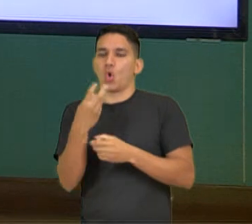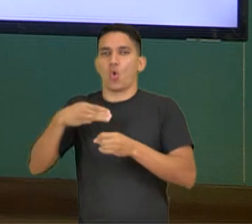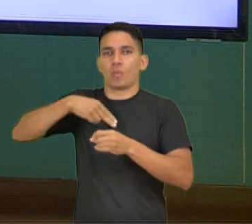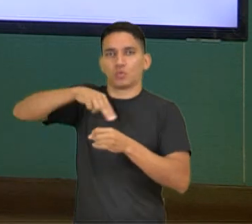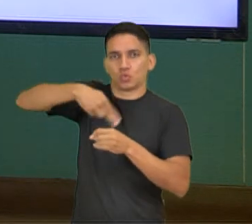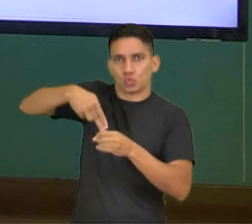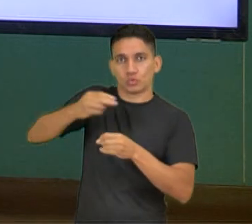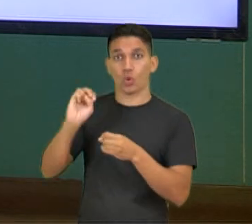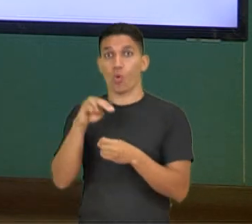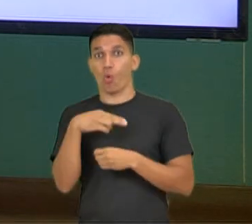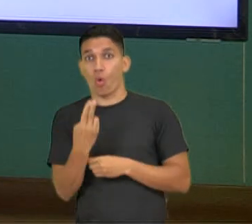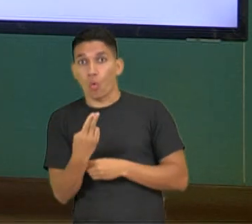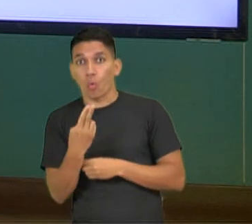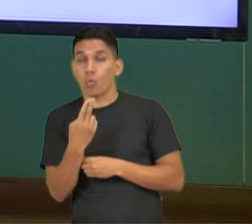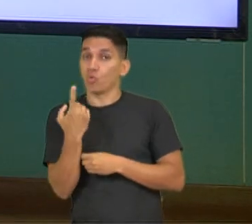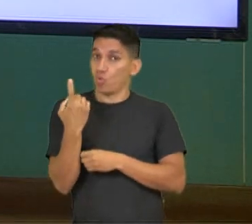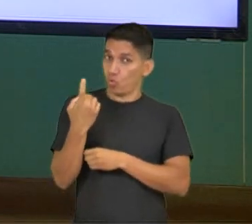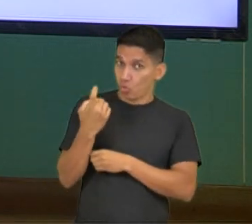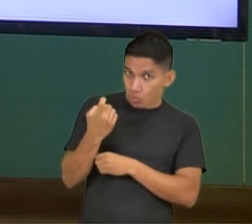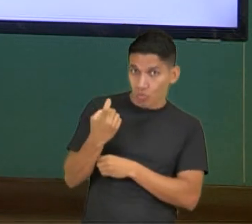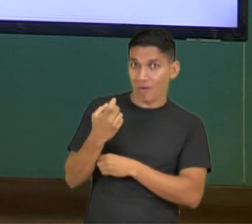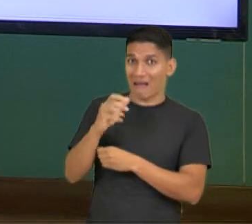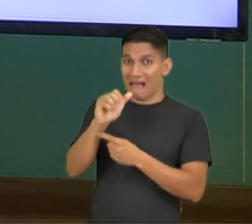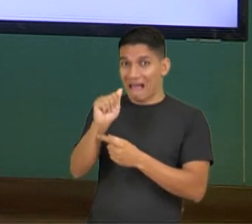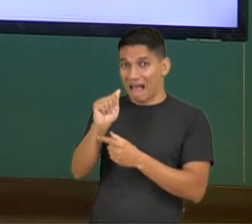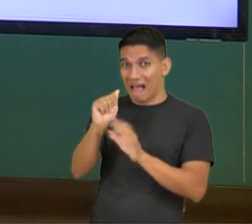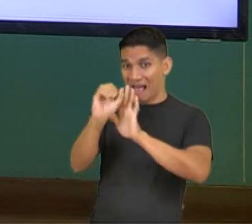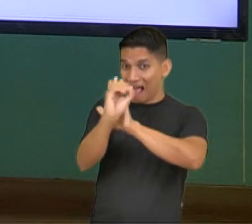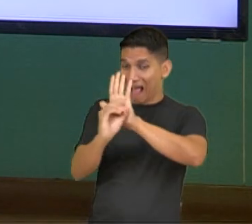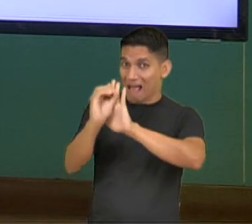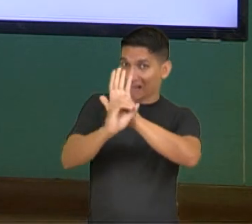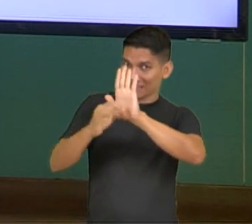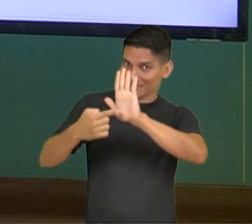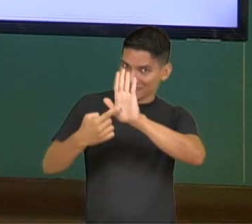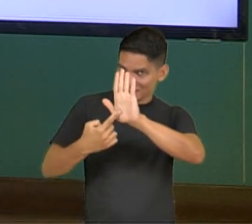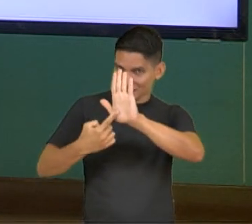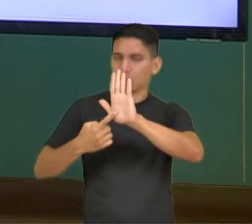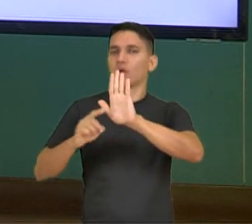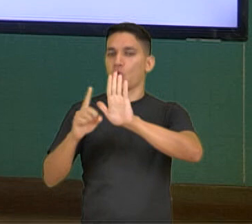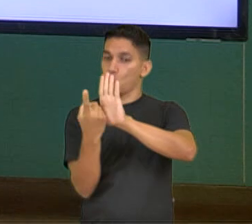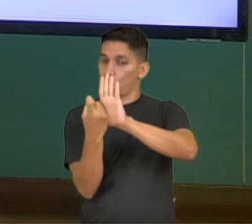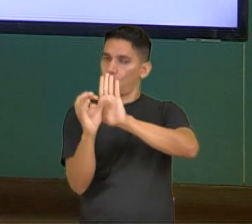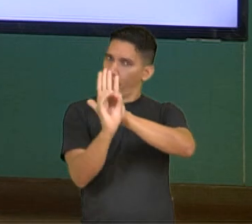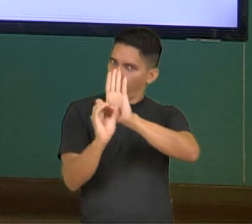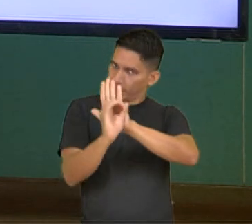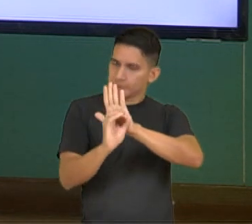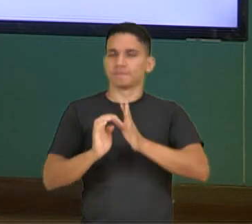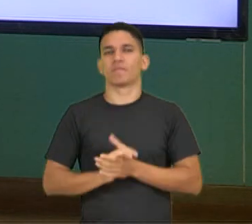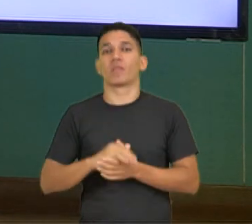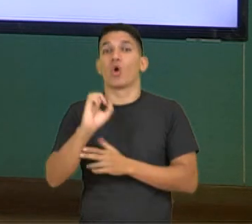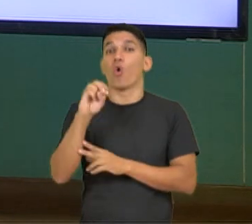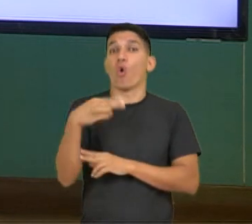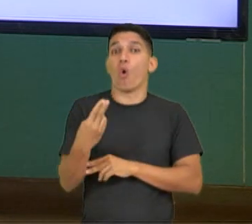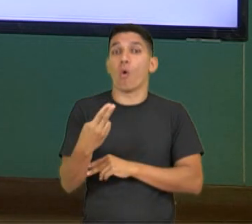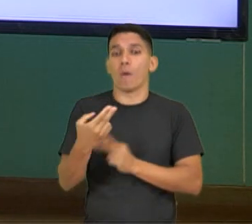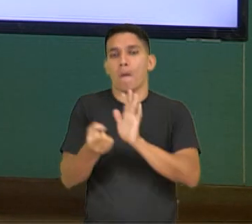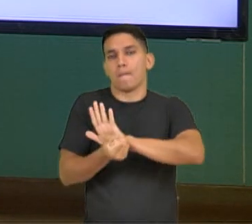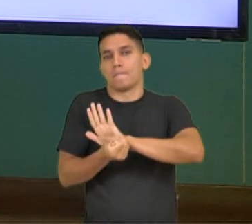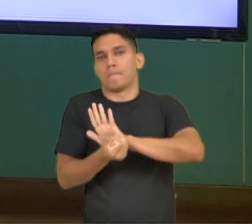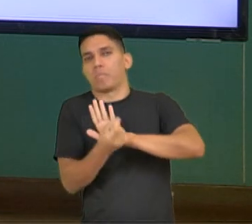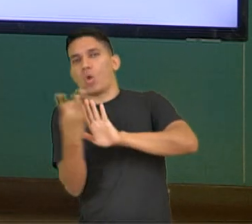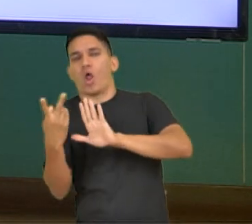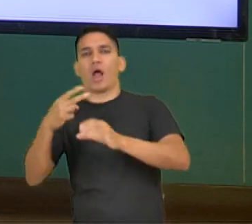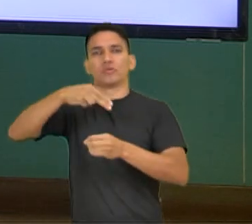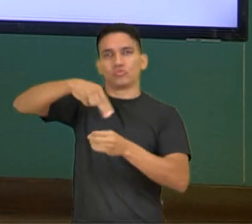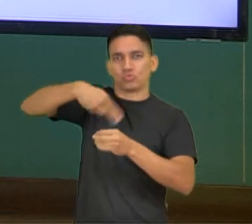ou monoanelar, aí fazendo referência ao anel benzênico, ao nome anel benzênico, ou